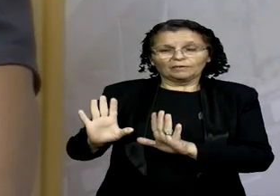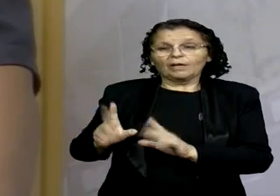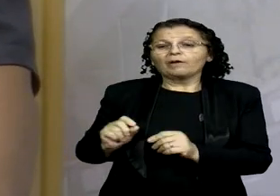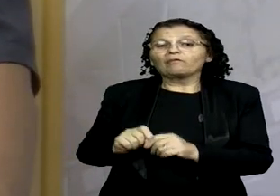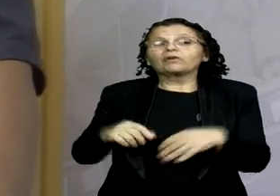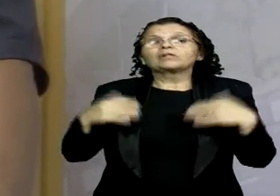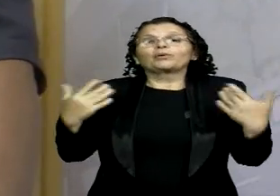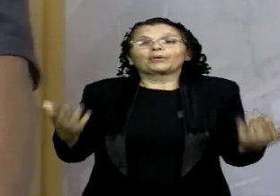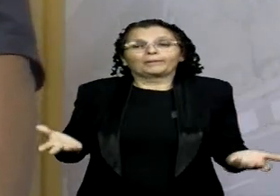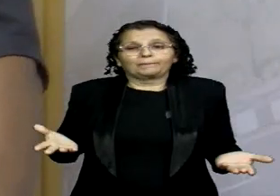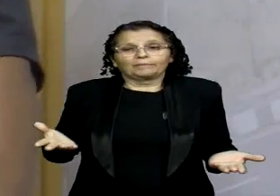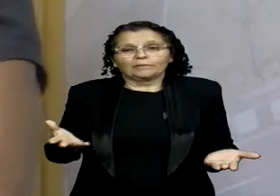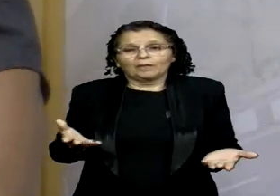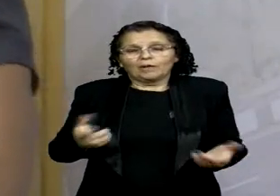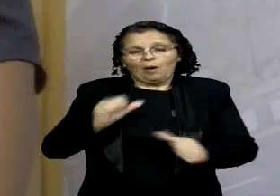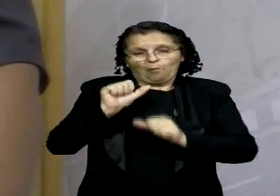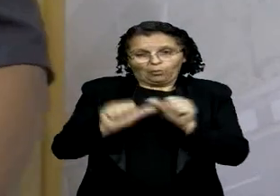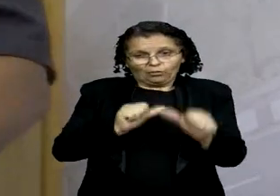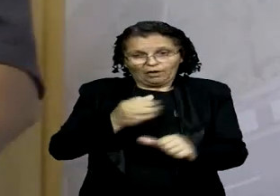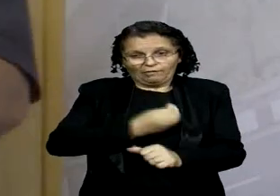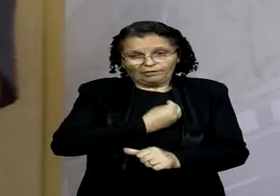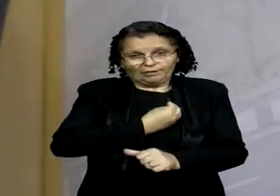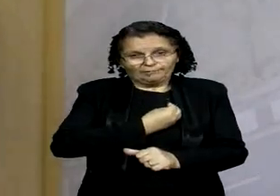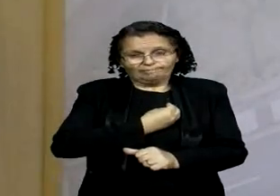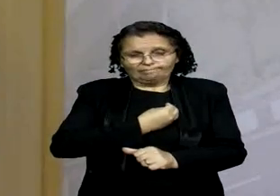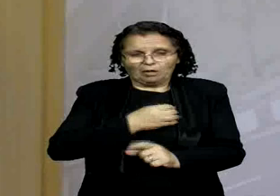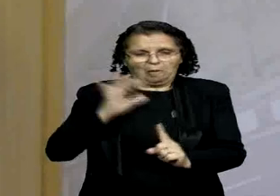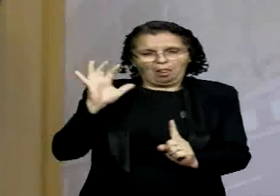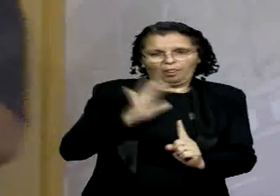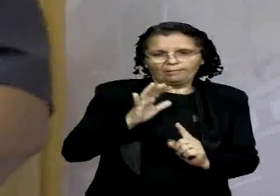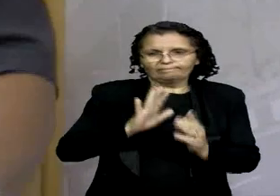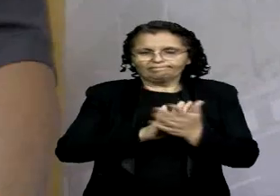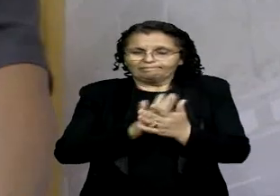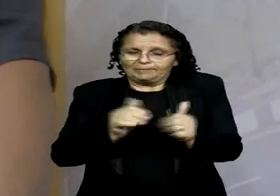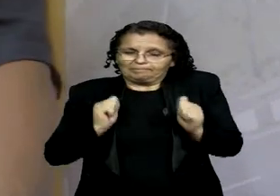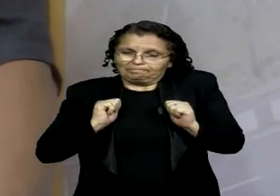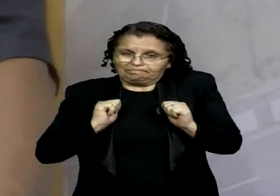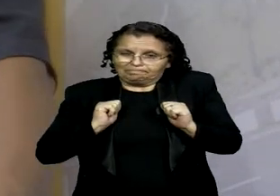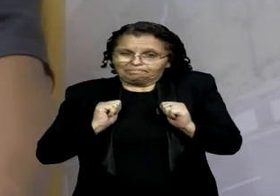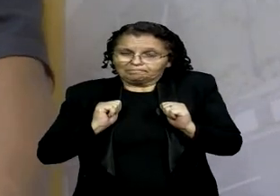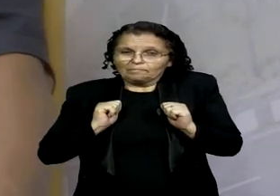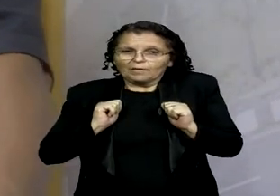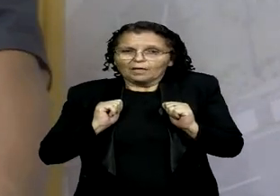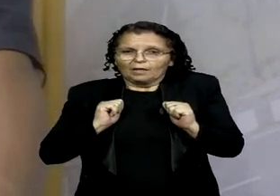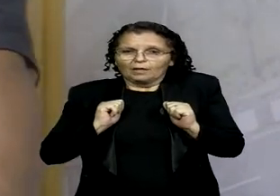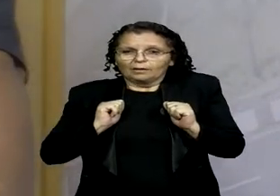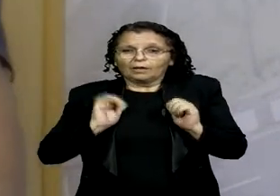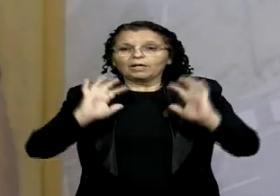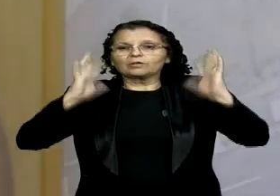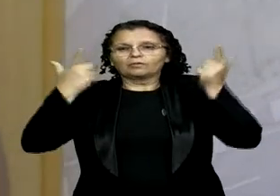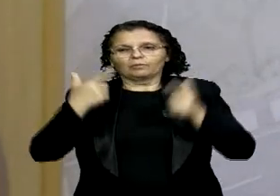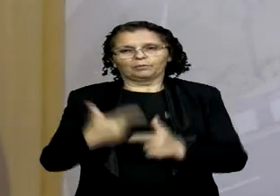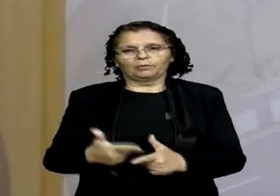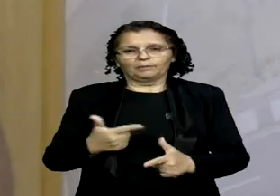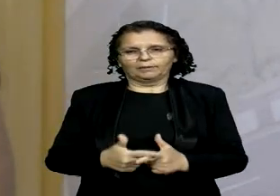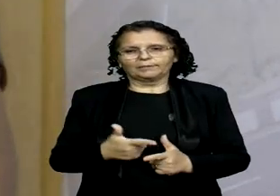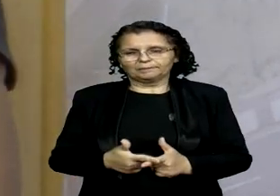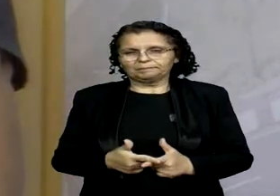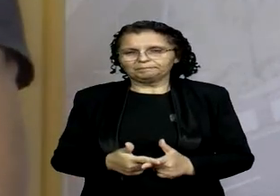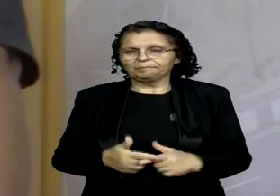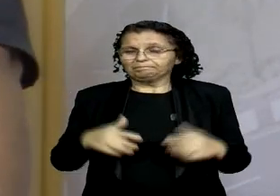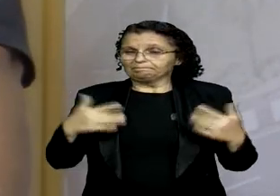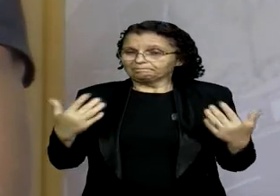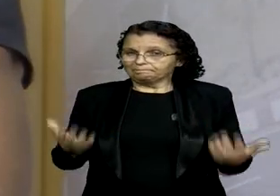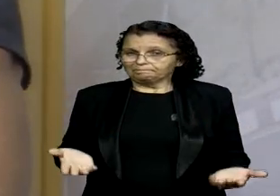o quê? Se eu não posso mudar a vida deles, eu também não posso criticá-los. Eu tenho que achar uma solução, não é verdade?